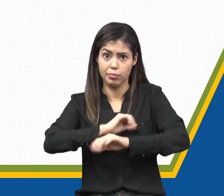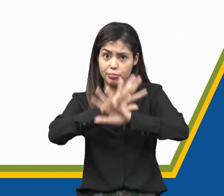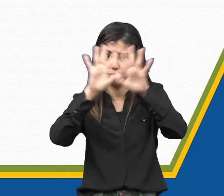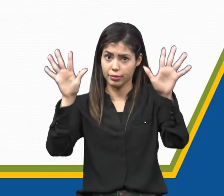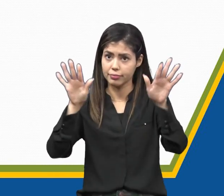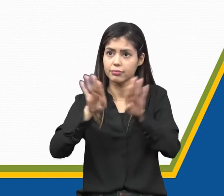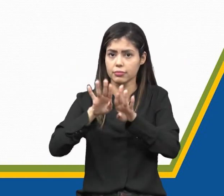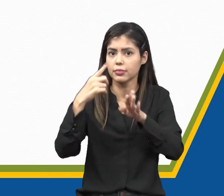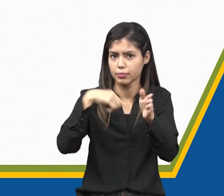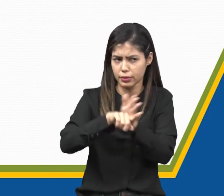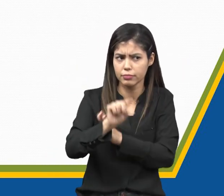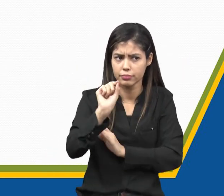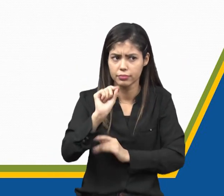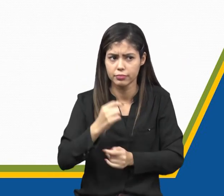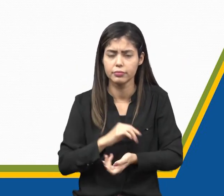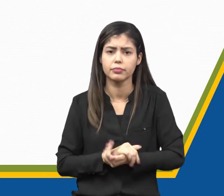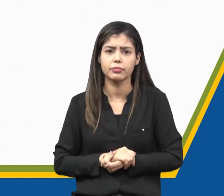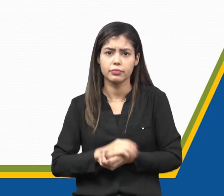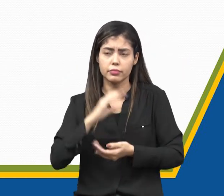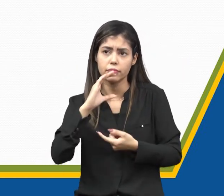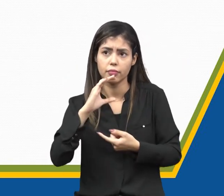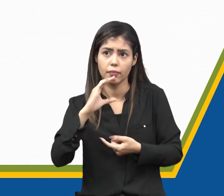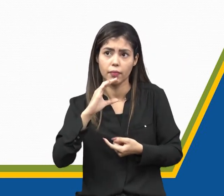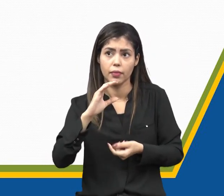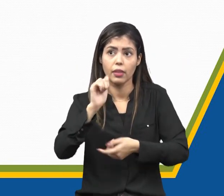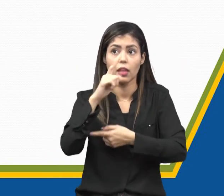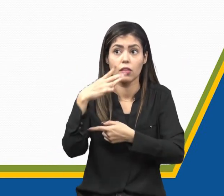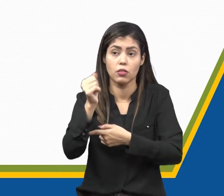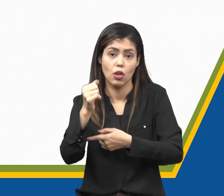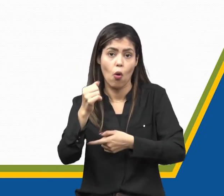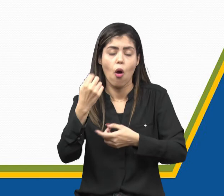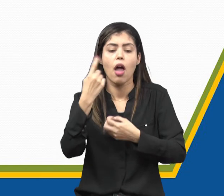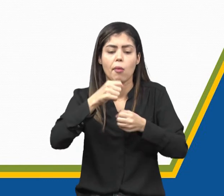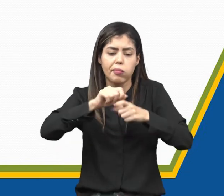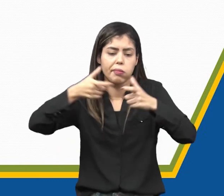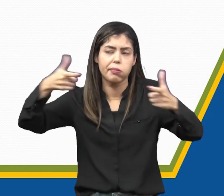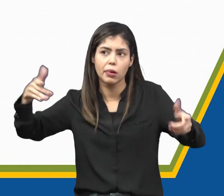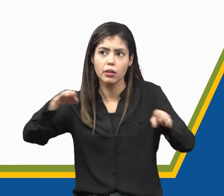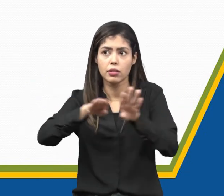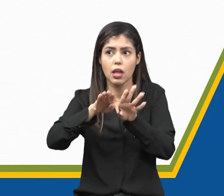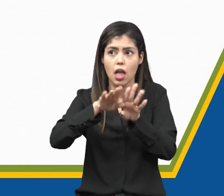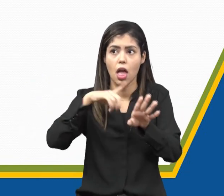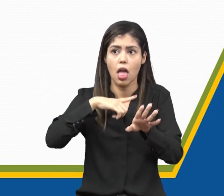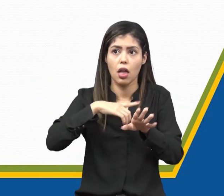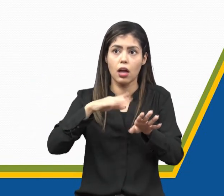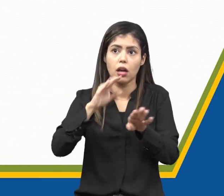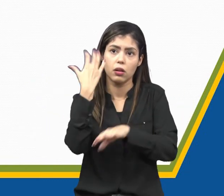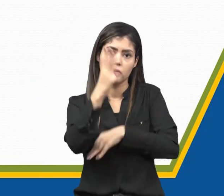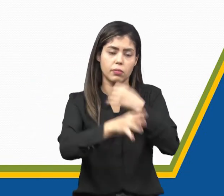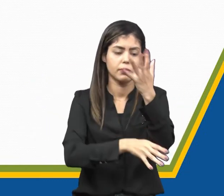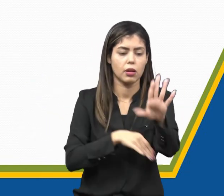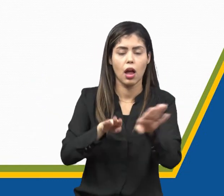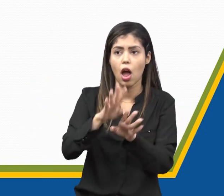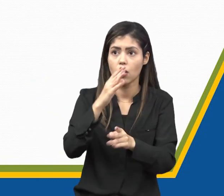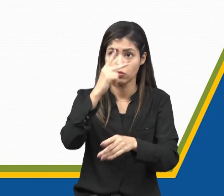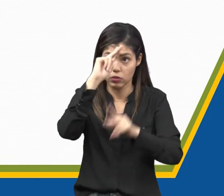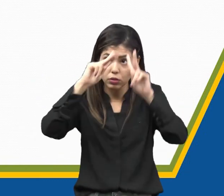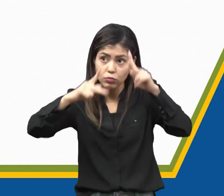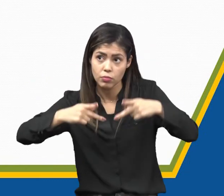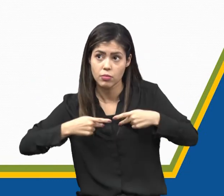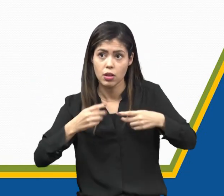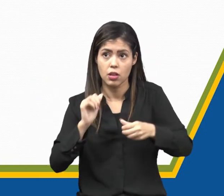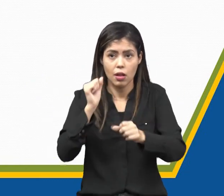transparente para a questão da pergunta. C, a adoção de medidas de expansão das áreas naturais sobre as zonas de ocupação humana, de